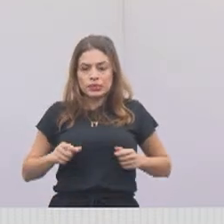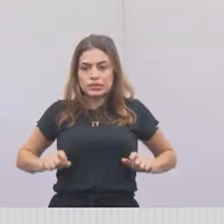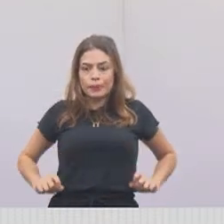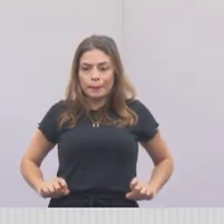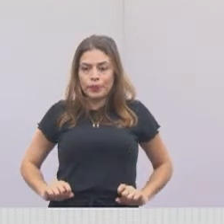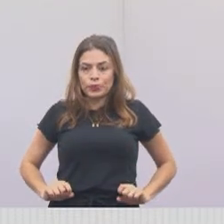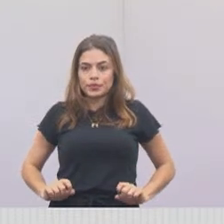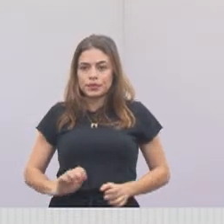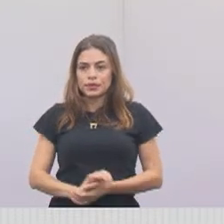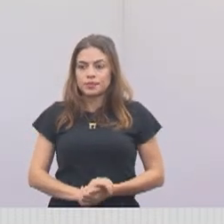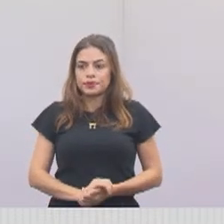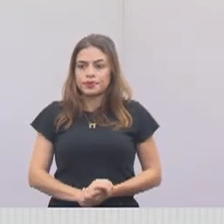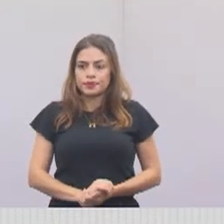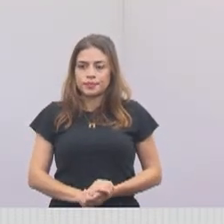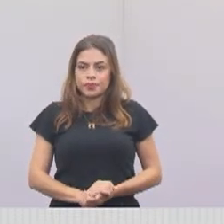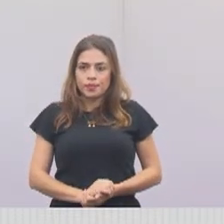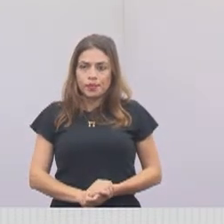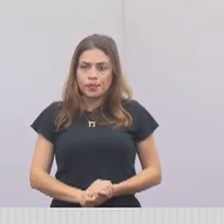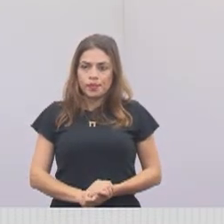Próximo.